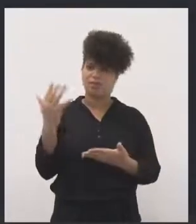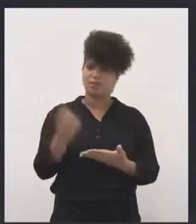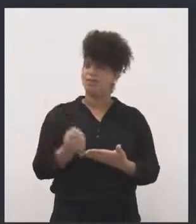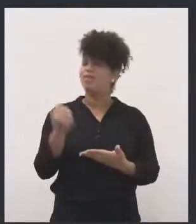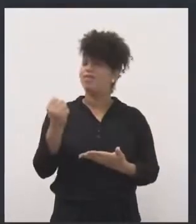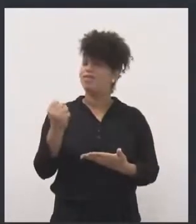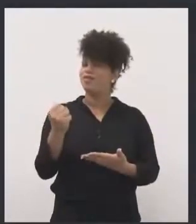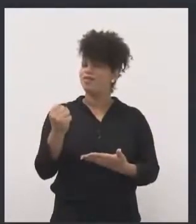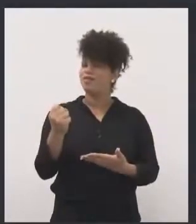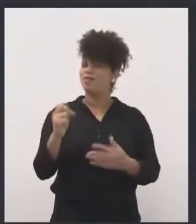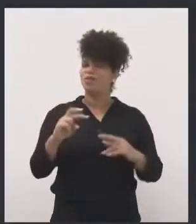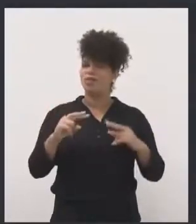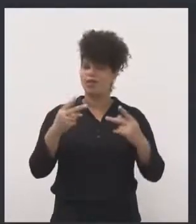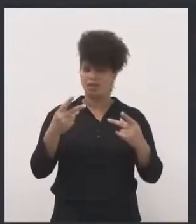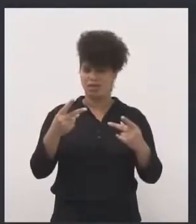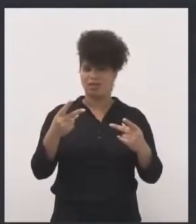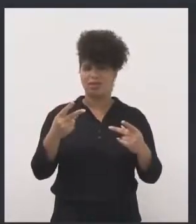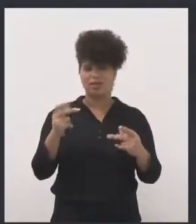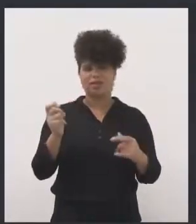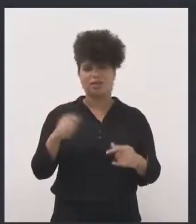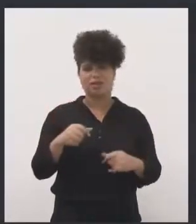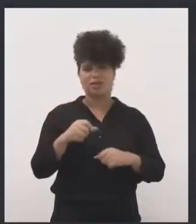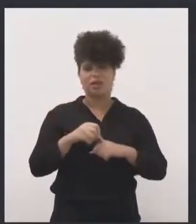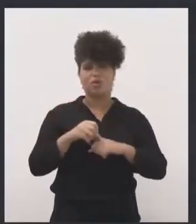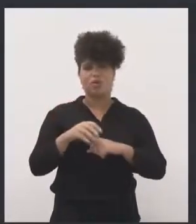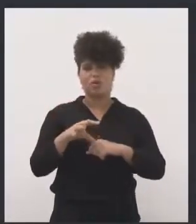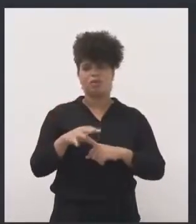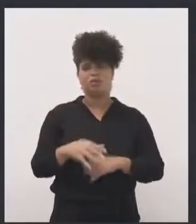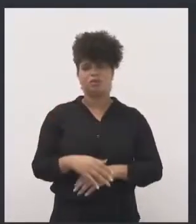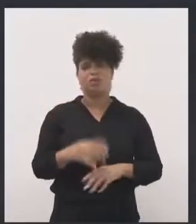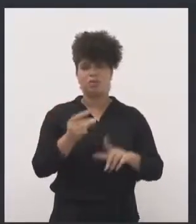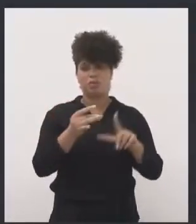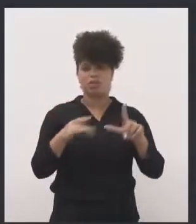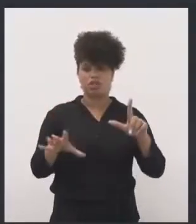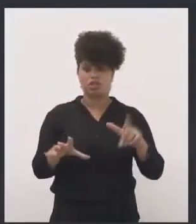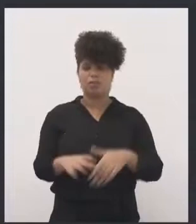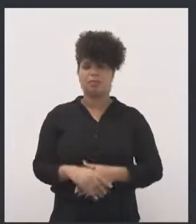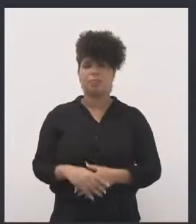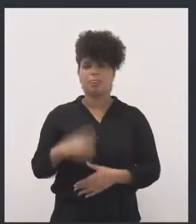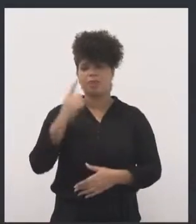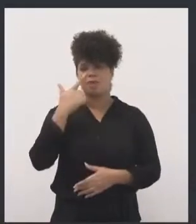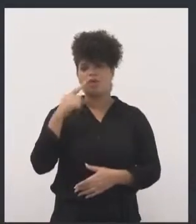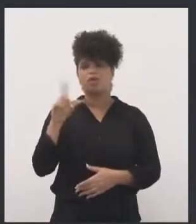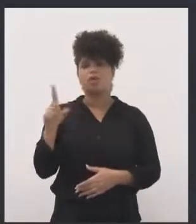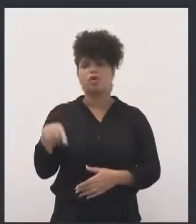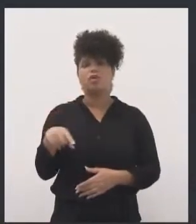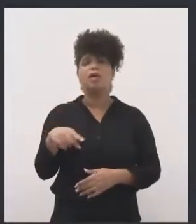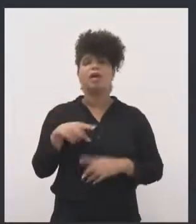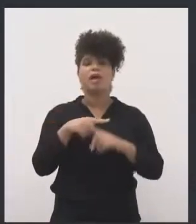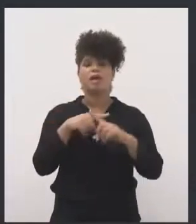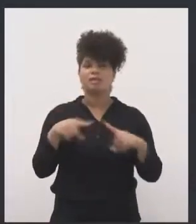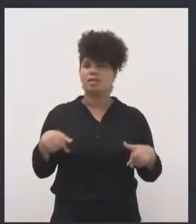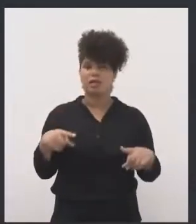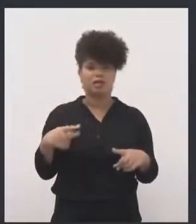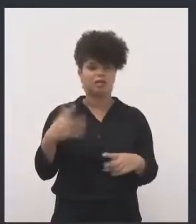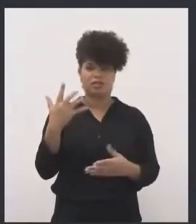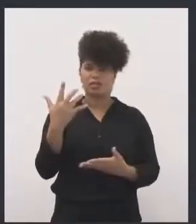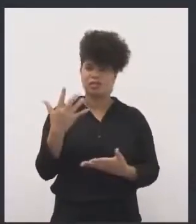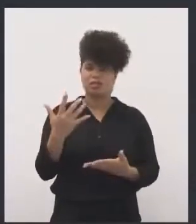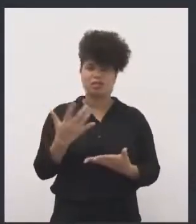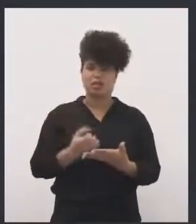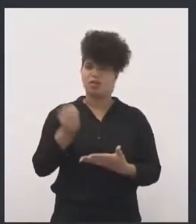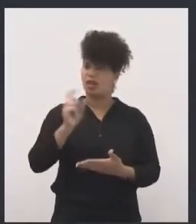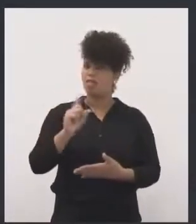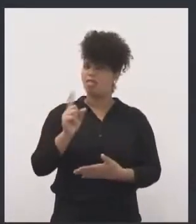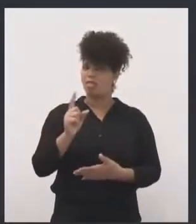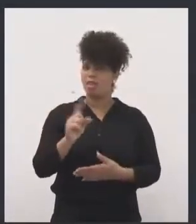e compartilho. Essa é uma forma. A outra forma, no caso aqui, eu vou cancelar, não vou salvar para a gente ganhar